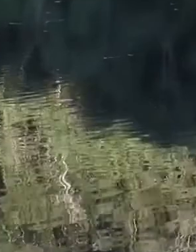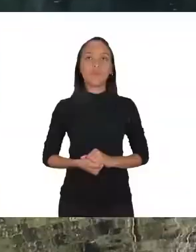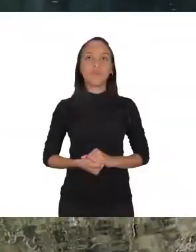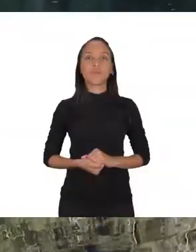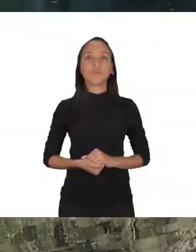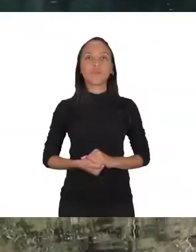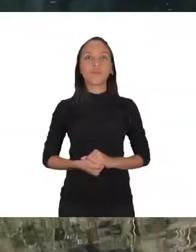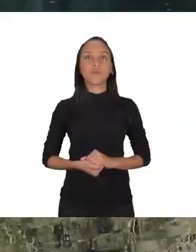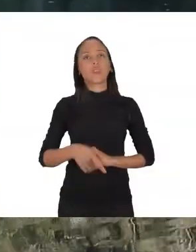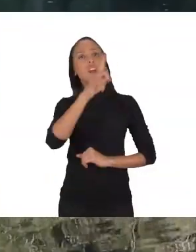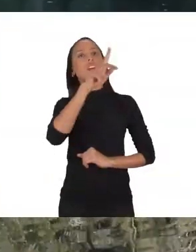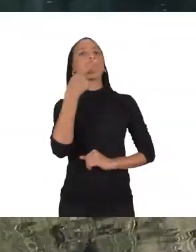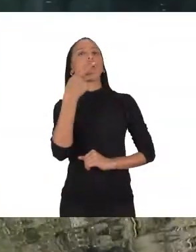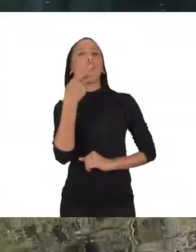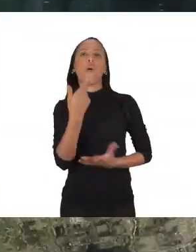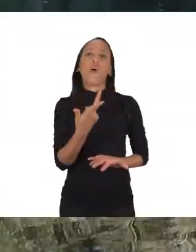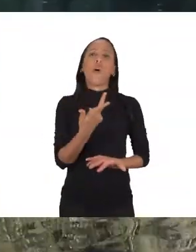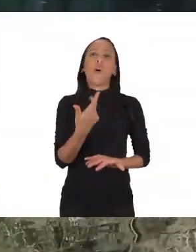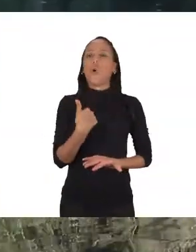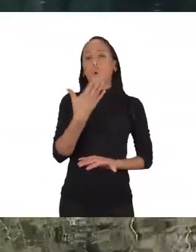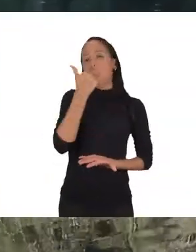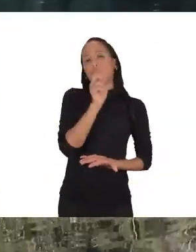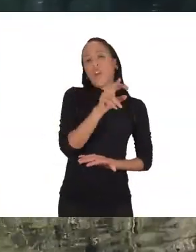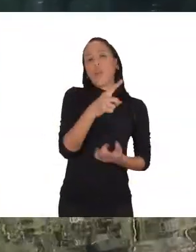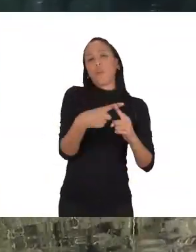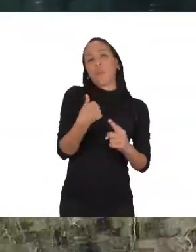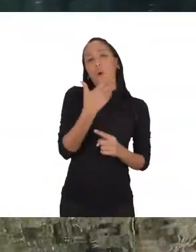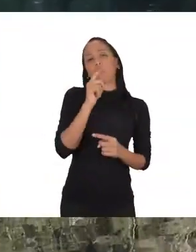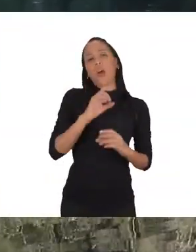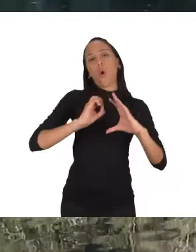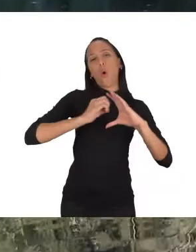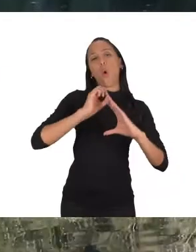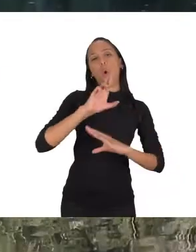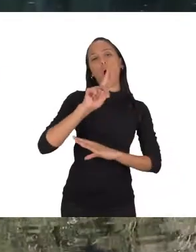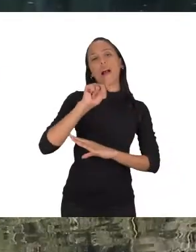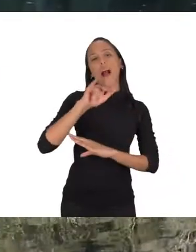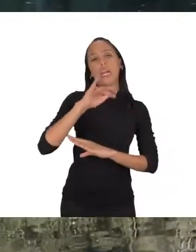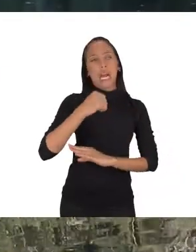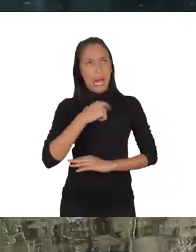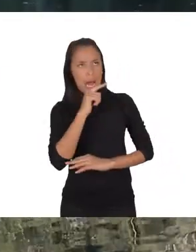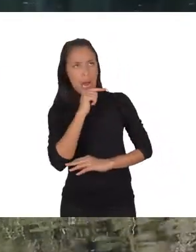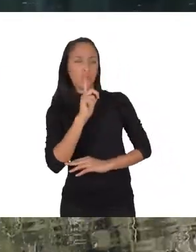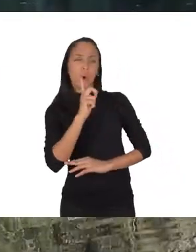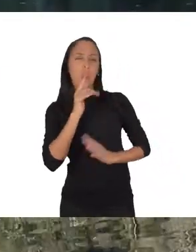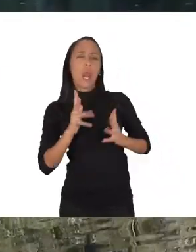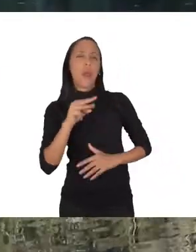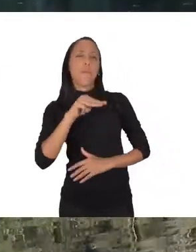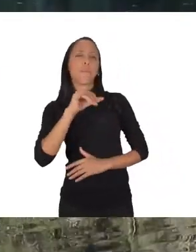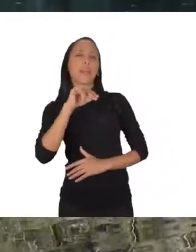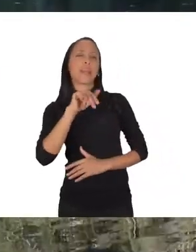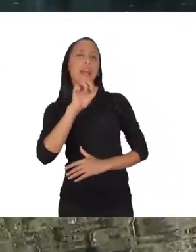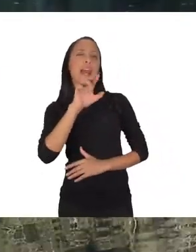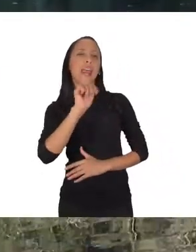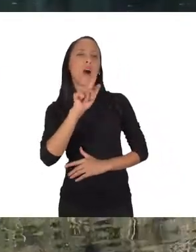Eles podem até dizer, ó, não como com veneno porque eu como orgânico. Não tomo água porque eu tomo água mineral, né? Mas eles têm